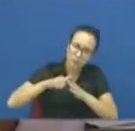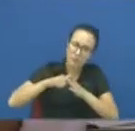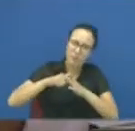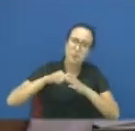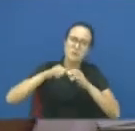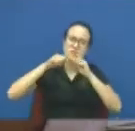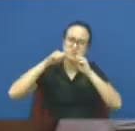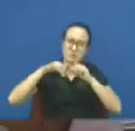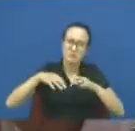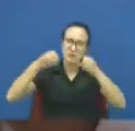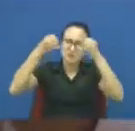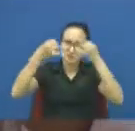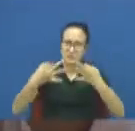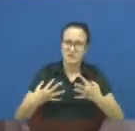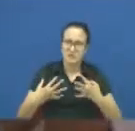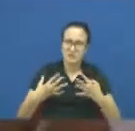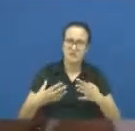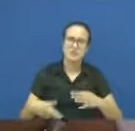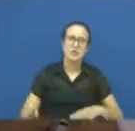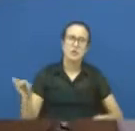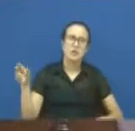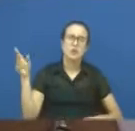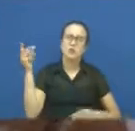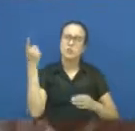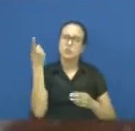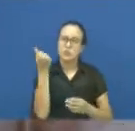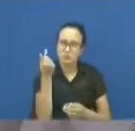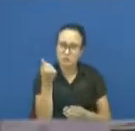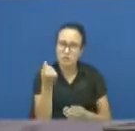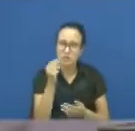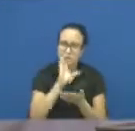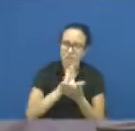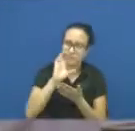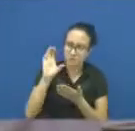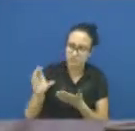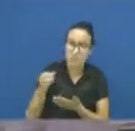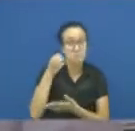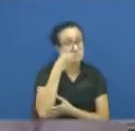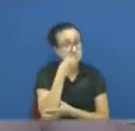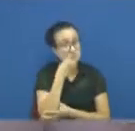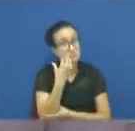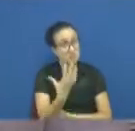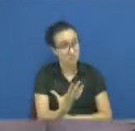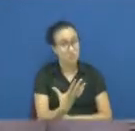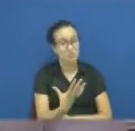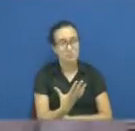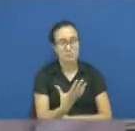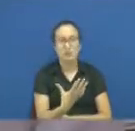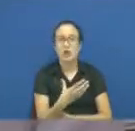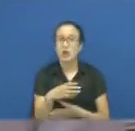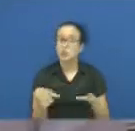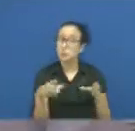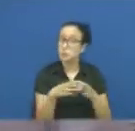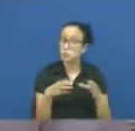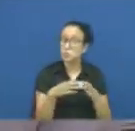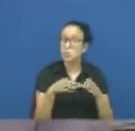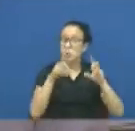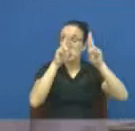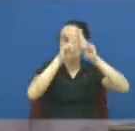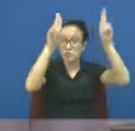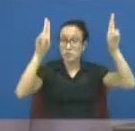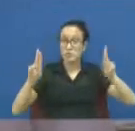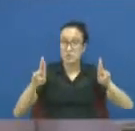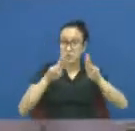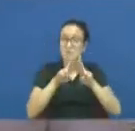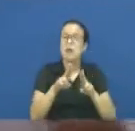passagem, vereador Farid, eu acho que muito bom para a Orquestra Sinfônica. Talvez a Unimed hoje seja uma das principais patrocinadoras